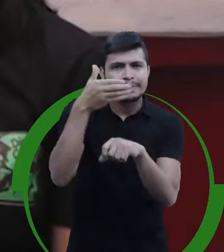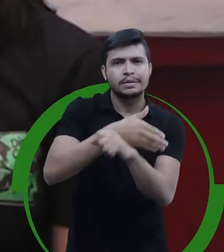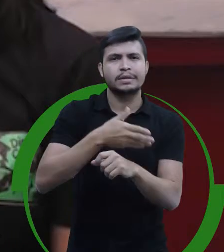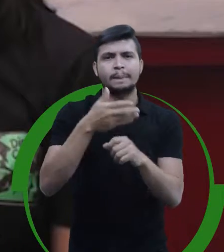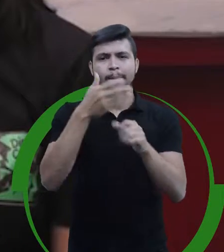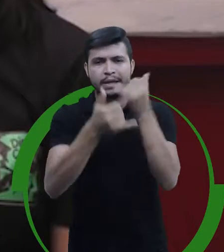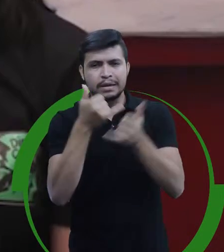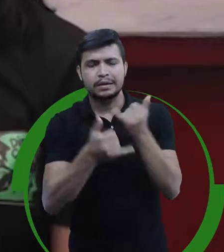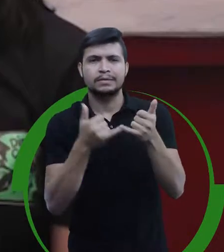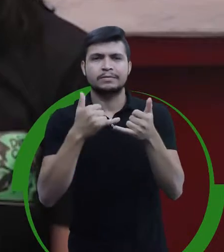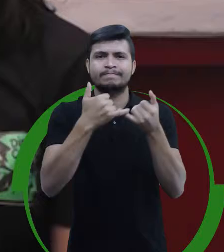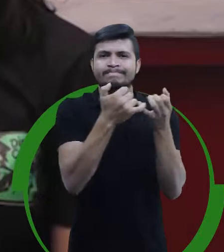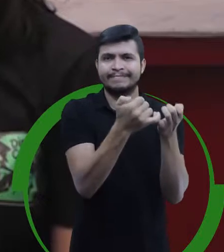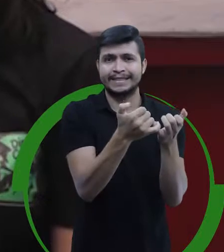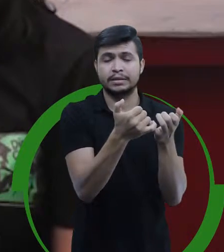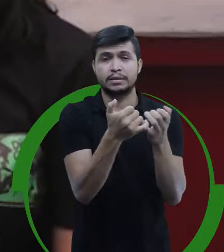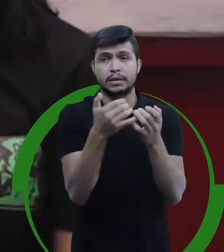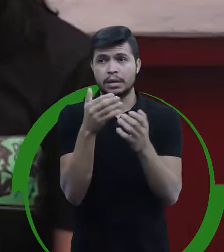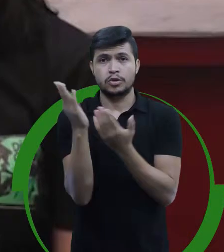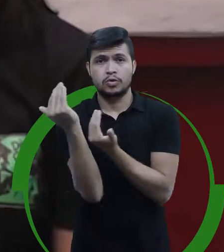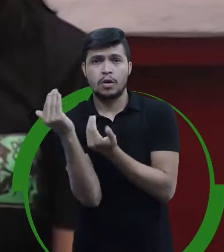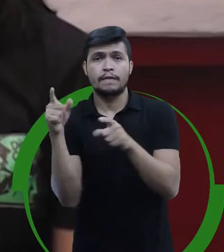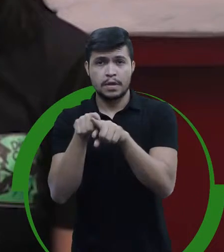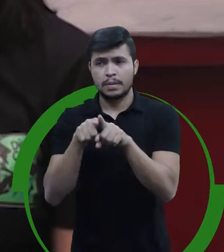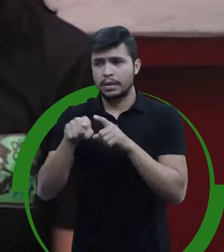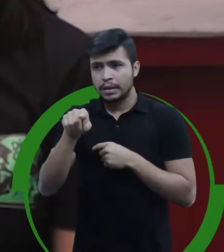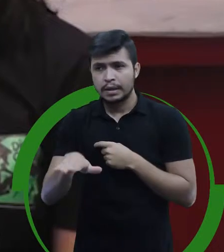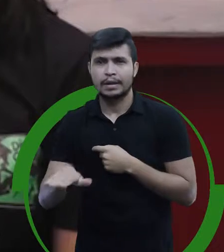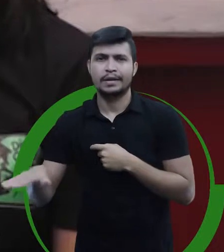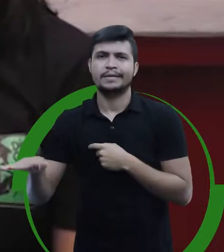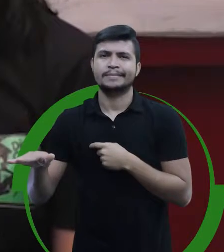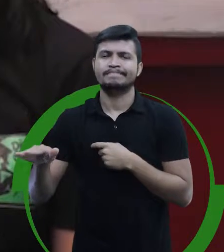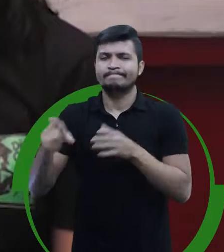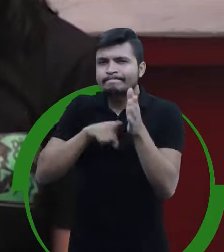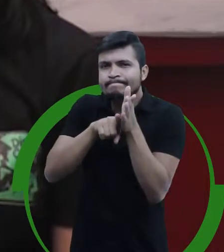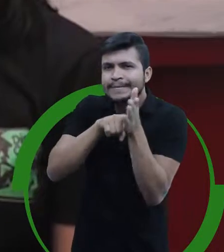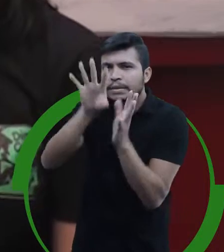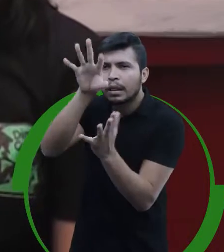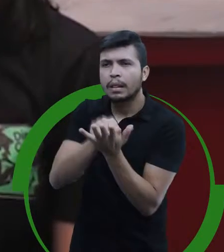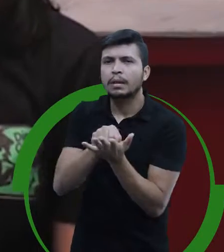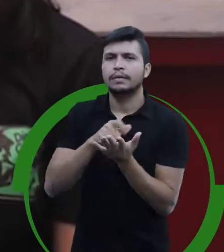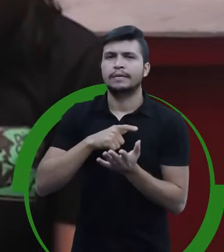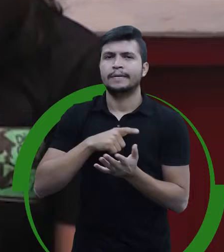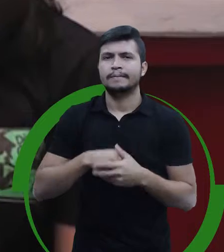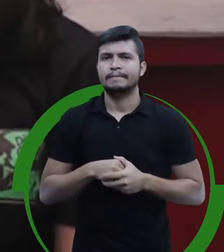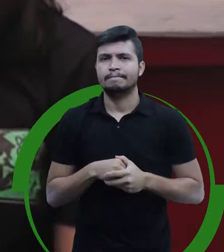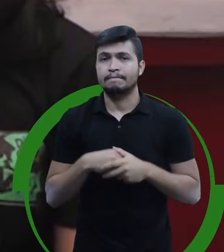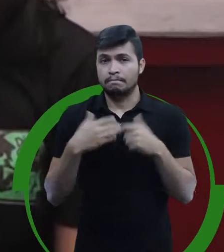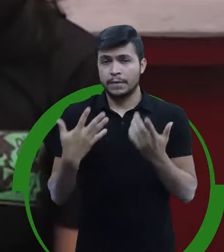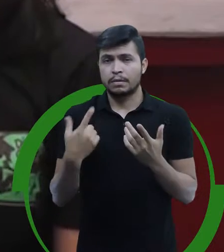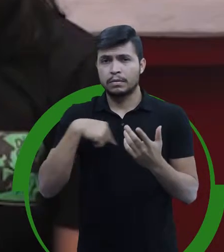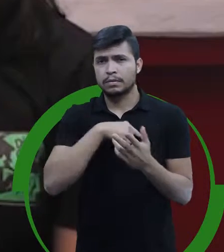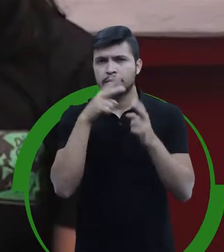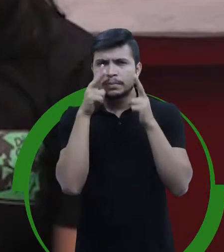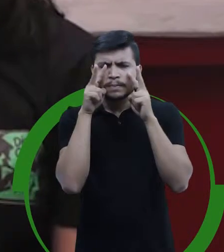maior de crianças e adolescentes e até em idades menores do que 9 anos de idade que está dentro da pesquisa. Nós atentamos, então, para